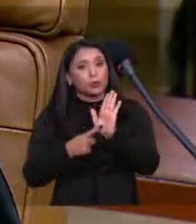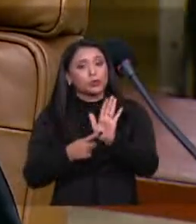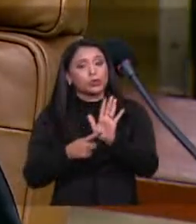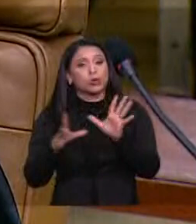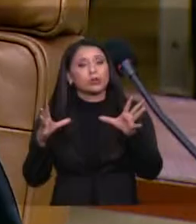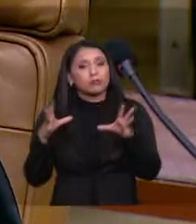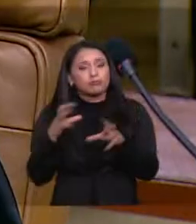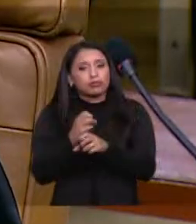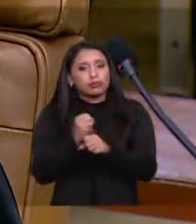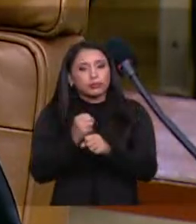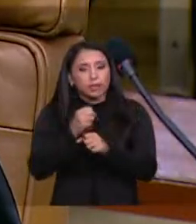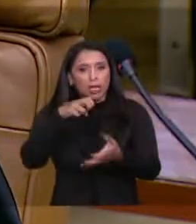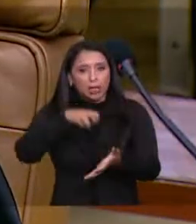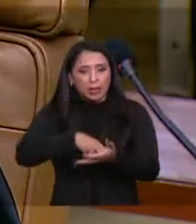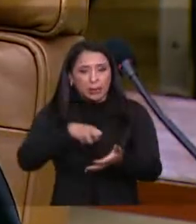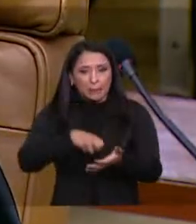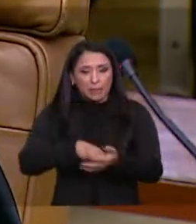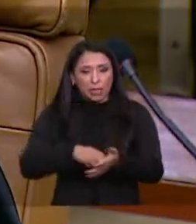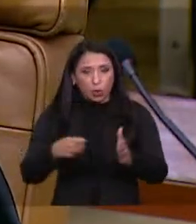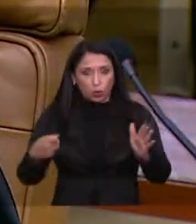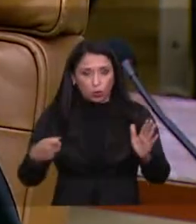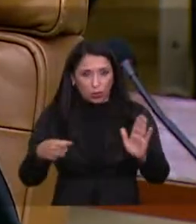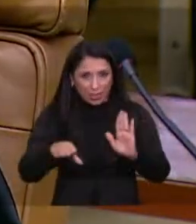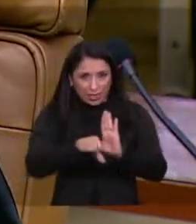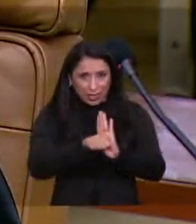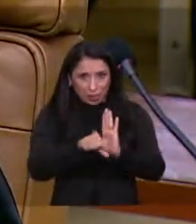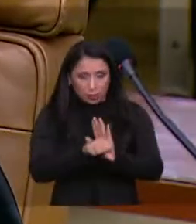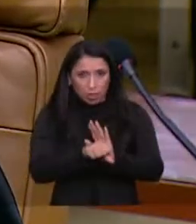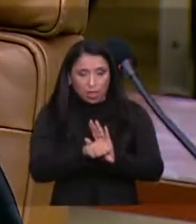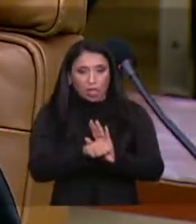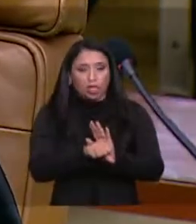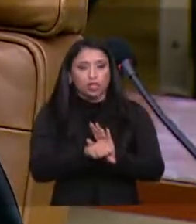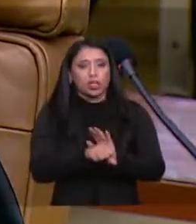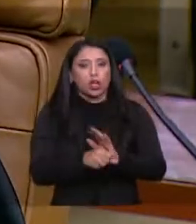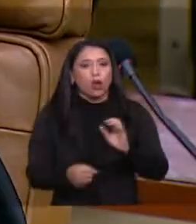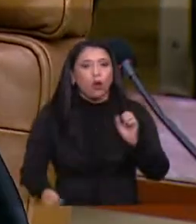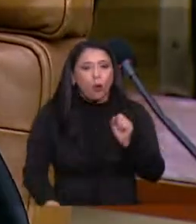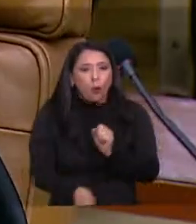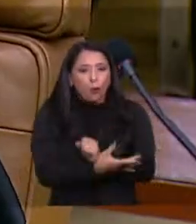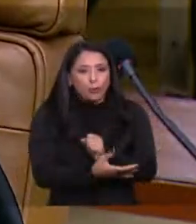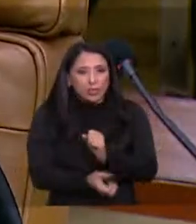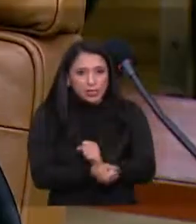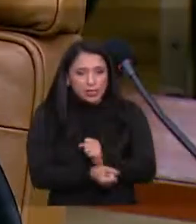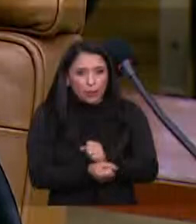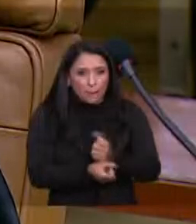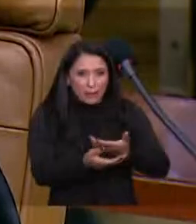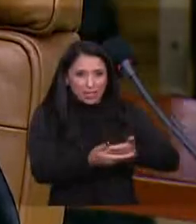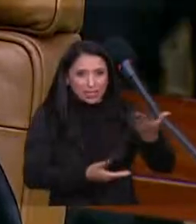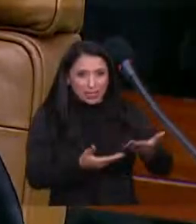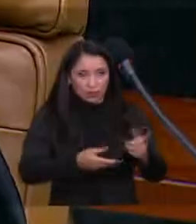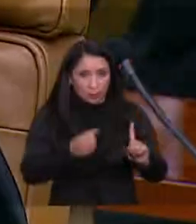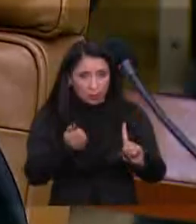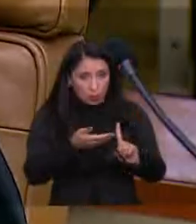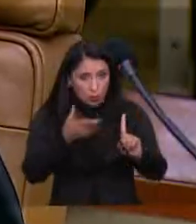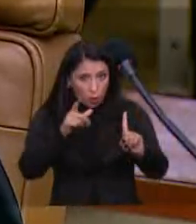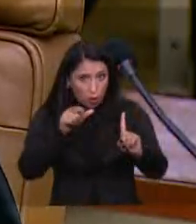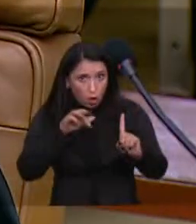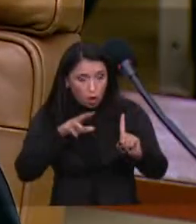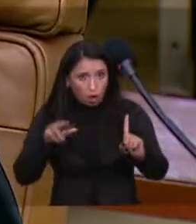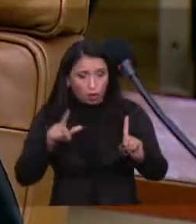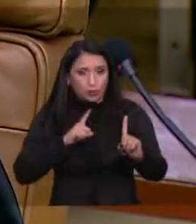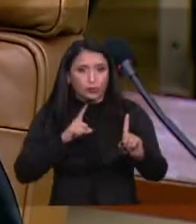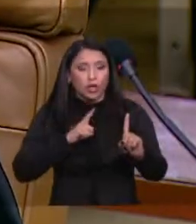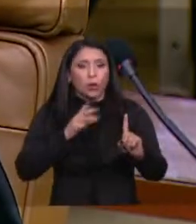no tocante eu delítico são passiva por exemplo para o réu Fernando Afonso Collor de Mello o mistério público